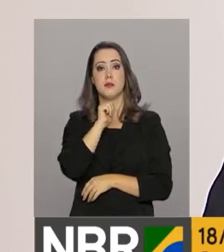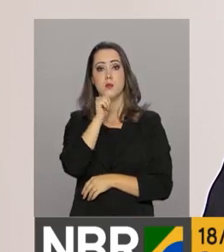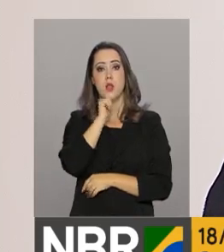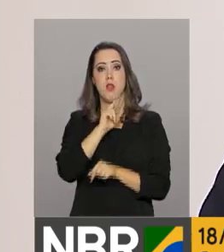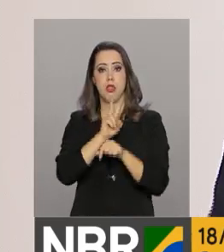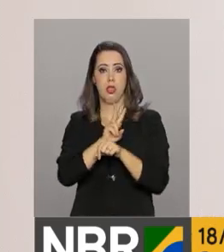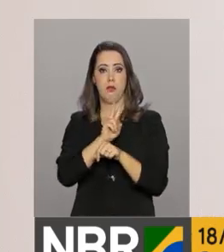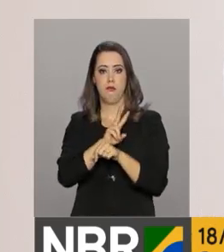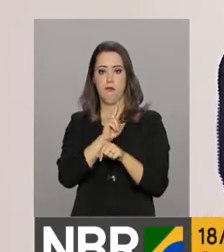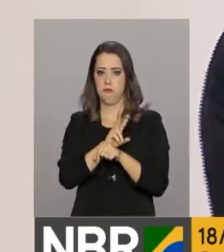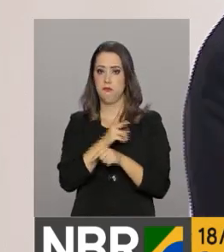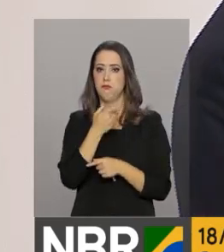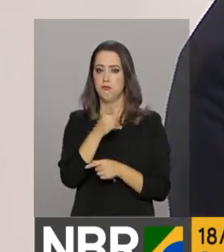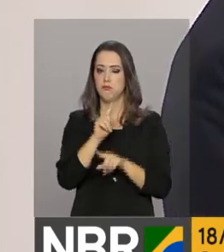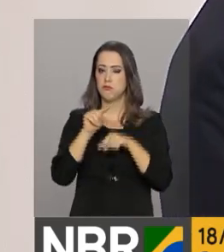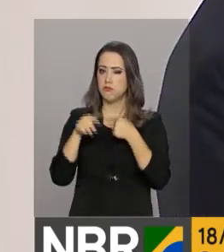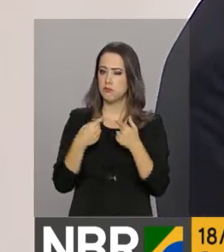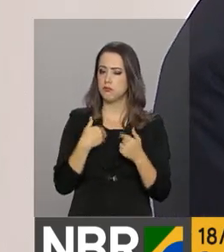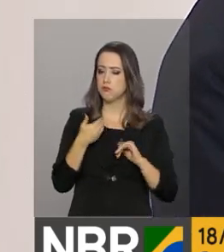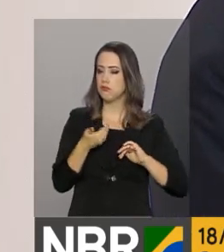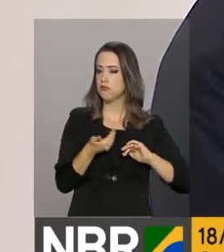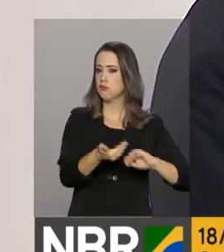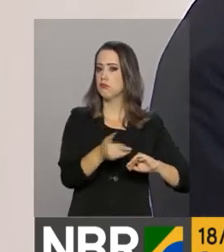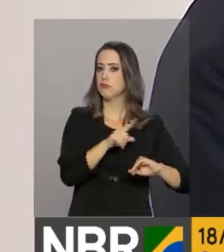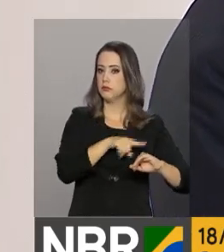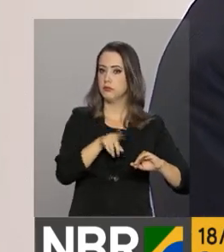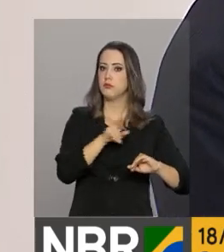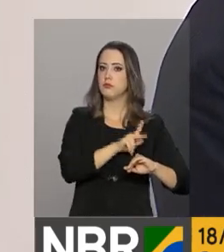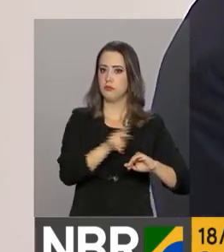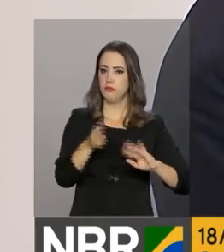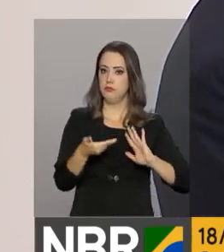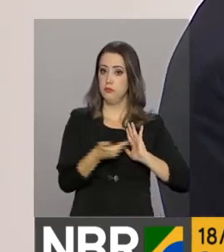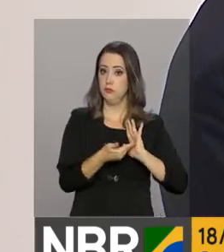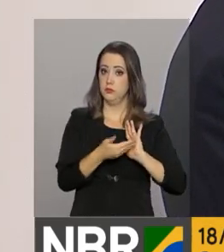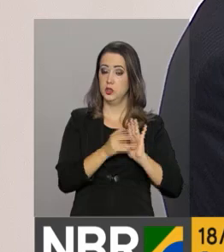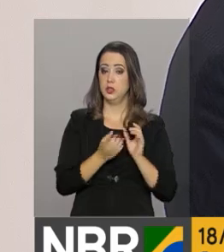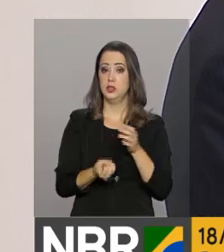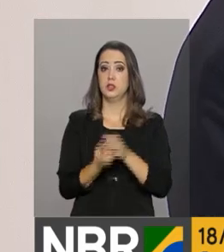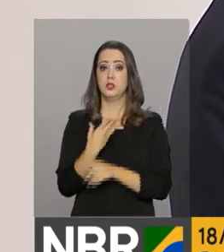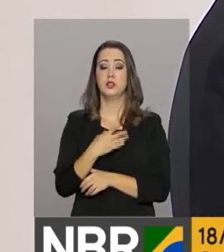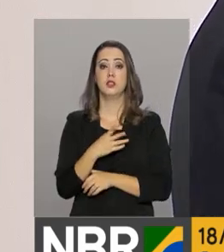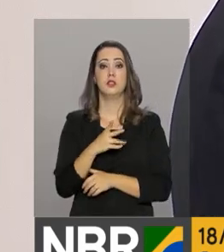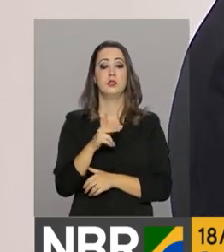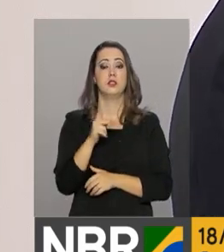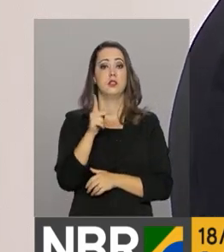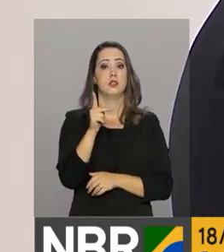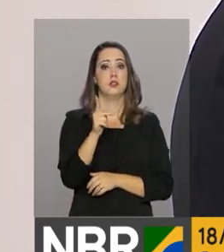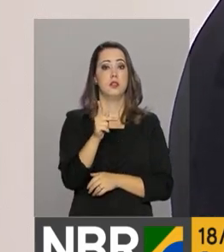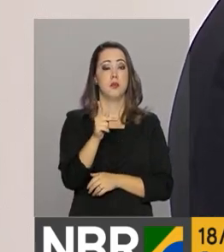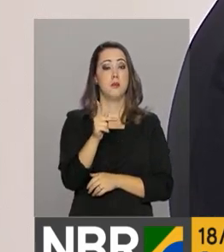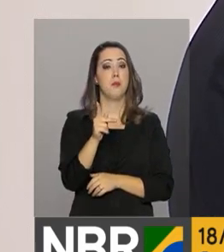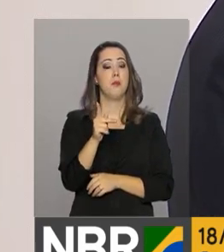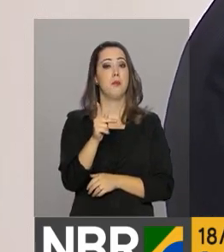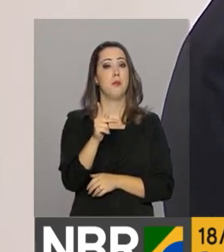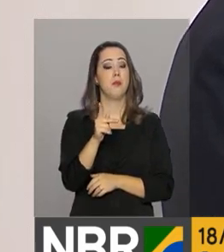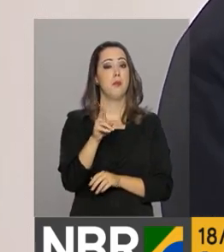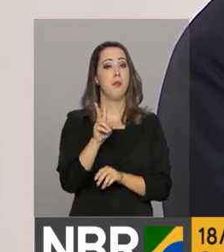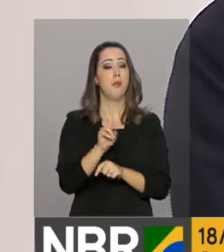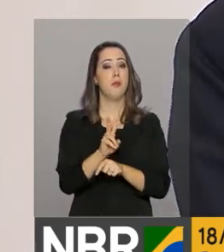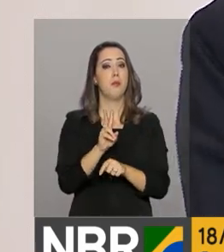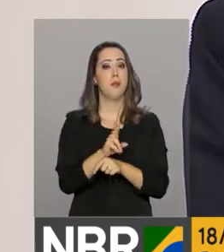né depois no parlamento pelo presidente da câmara crê procuradoria é parlamentar da mulher na sociedade